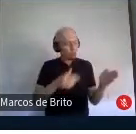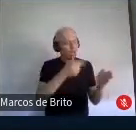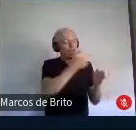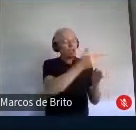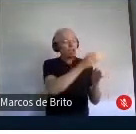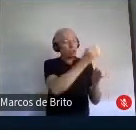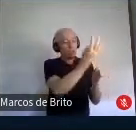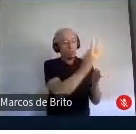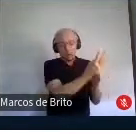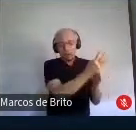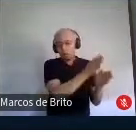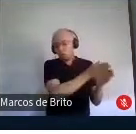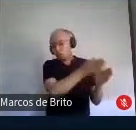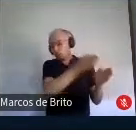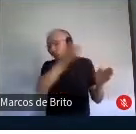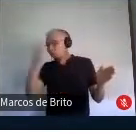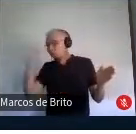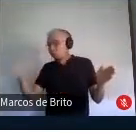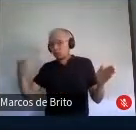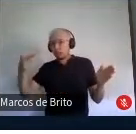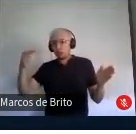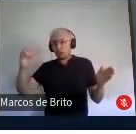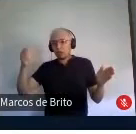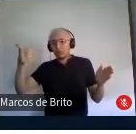2004 até 2019.